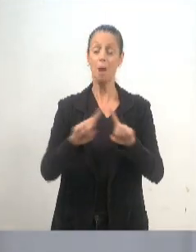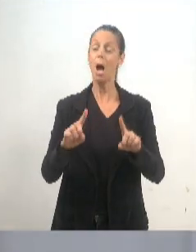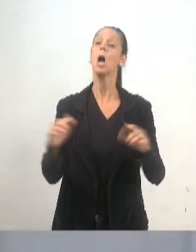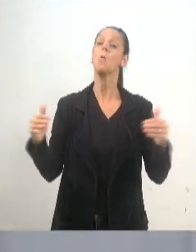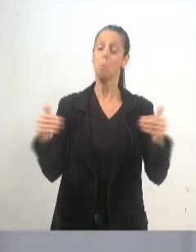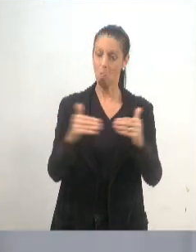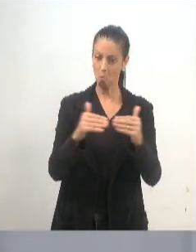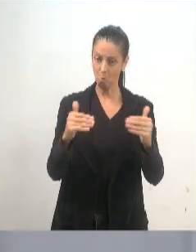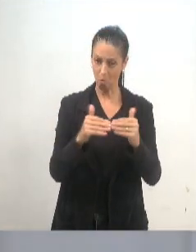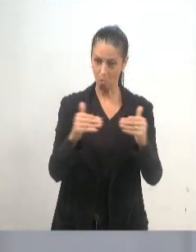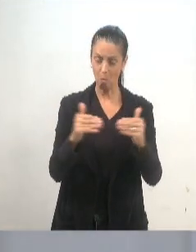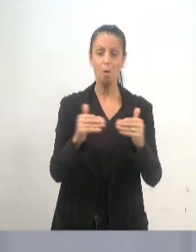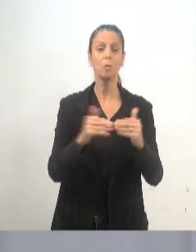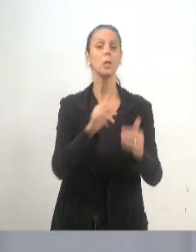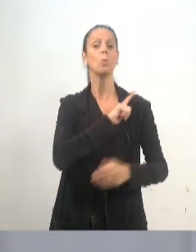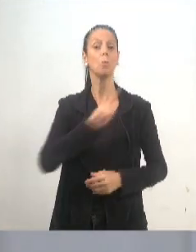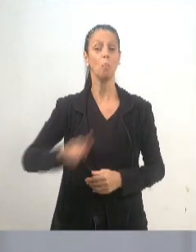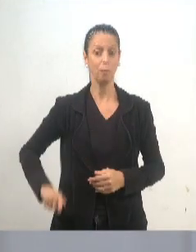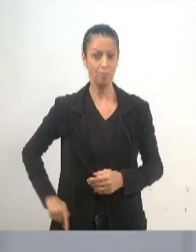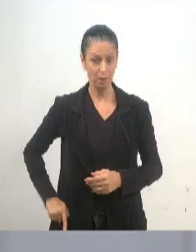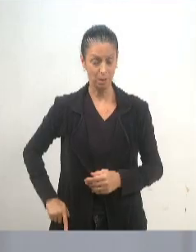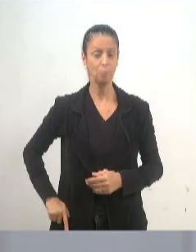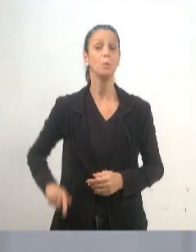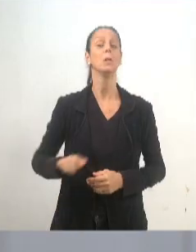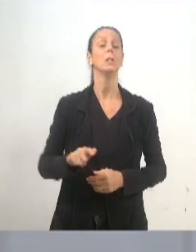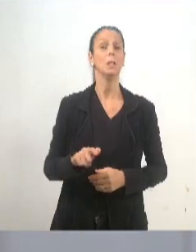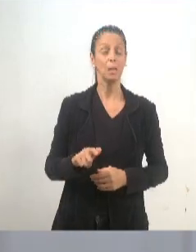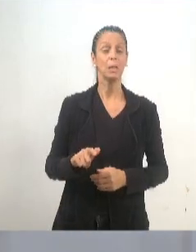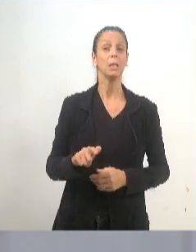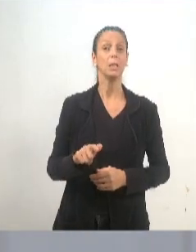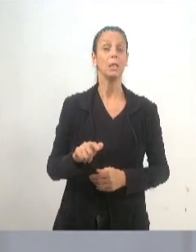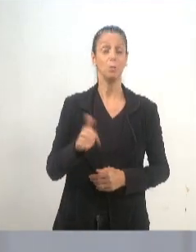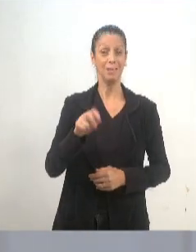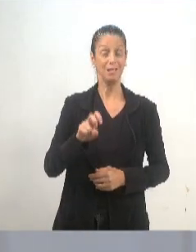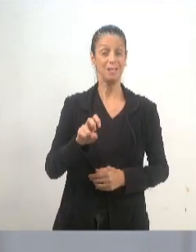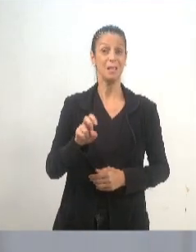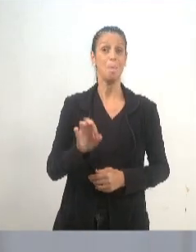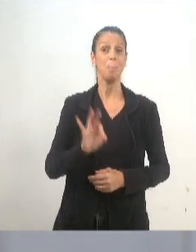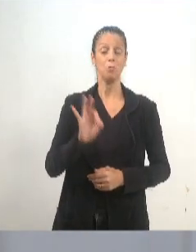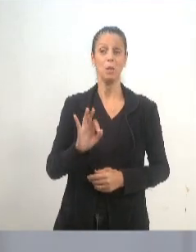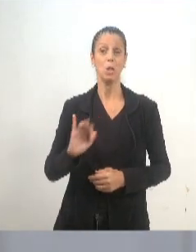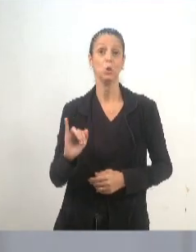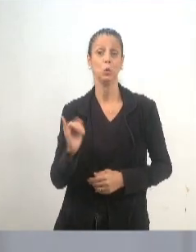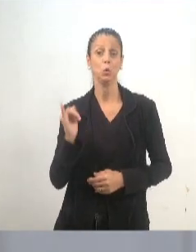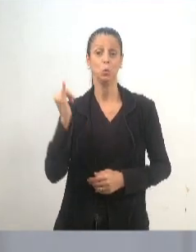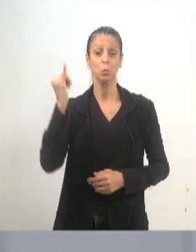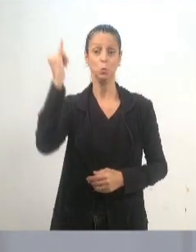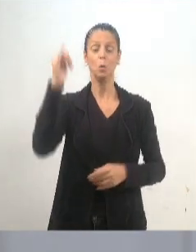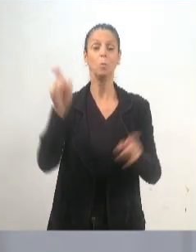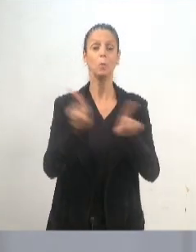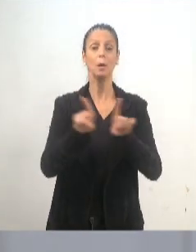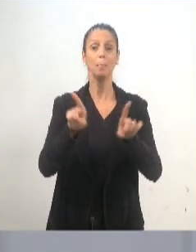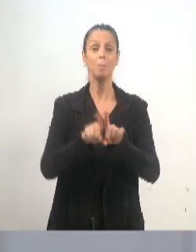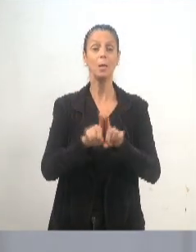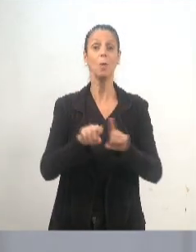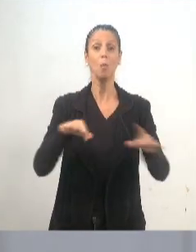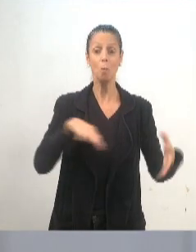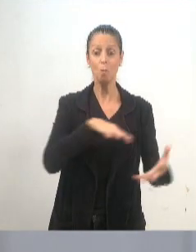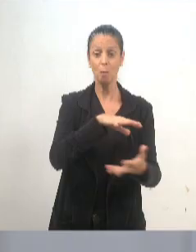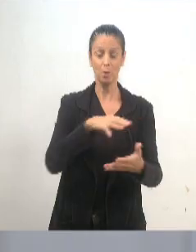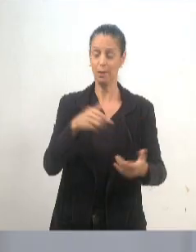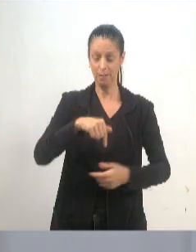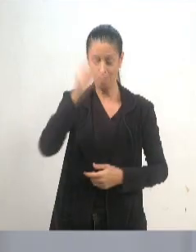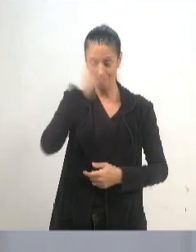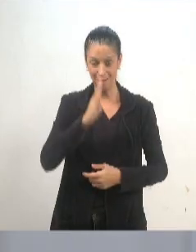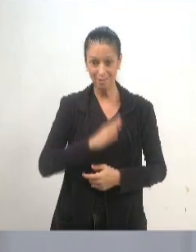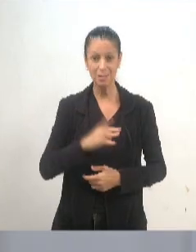faz com que os juros cheguem a praticamente 15% ao ano e chega a 9 trilhões de endividamento do país. Quem é que é a favor dos bancos